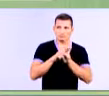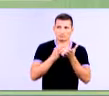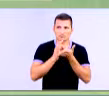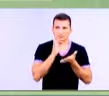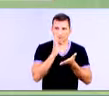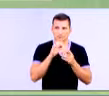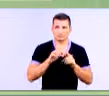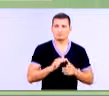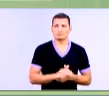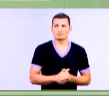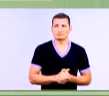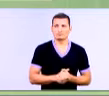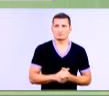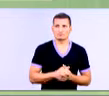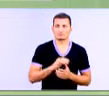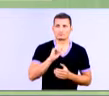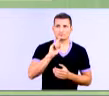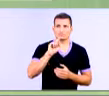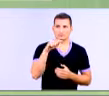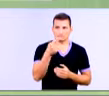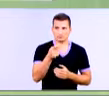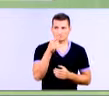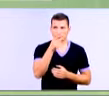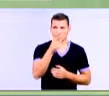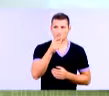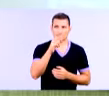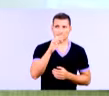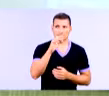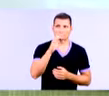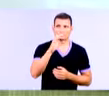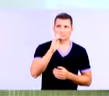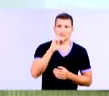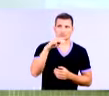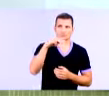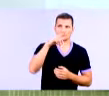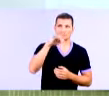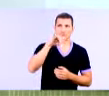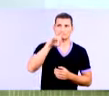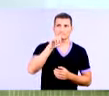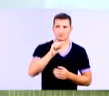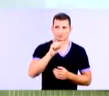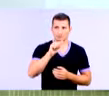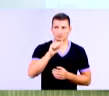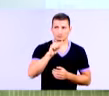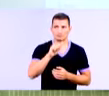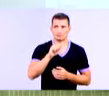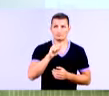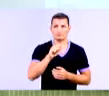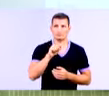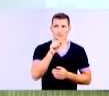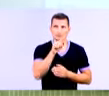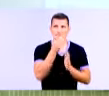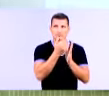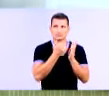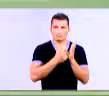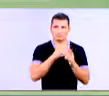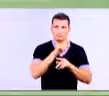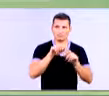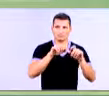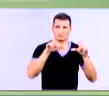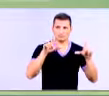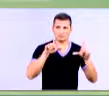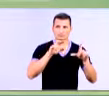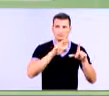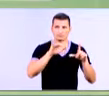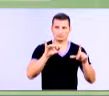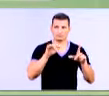compensação, depois que você compila, depois que você pede para o computador compila esse programa e execute, ele vai gerar